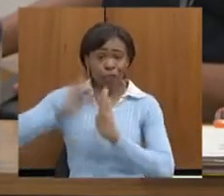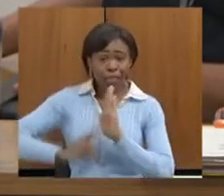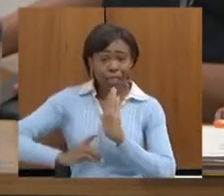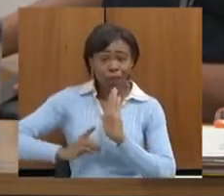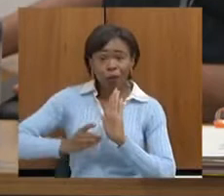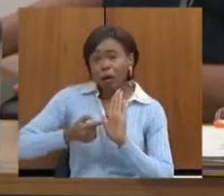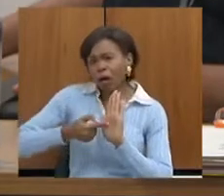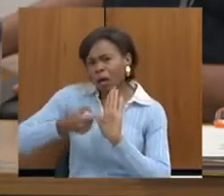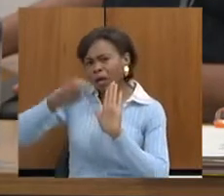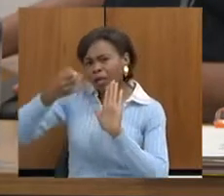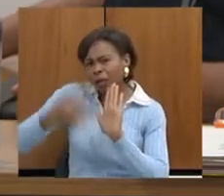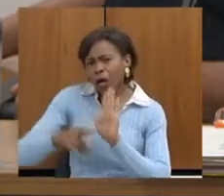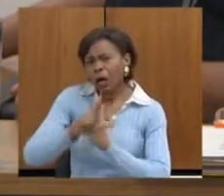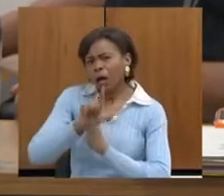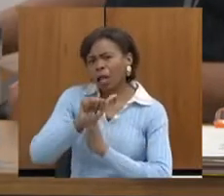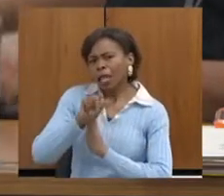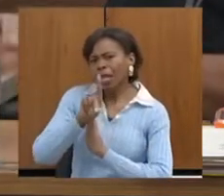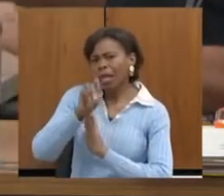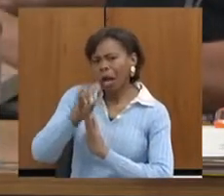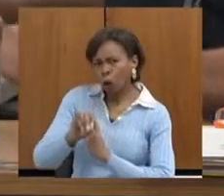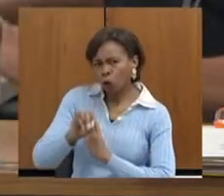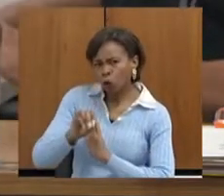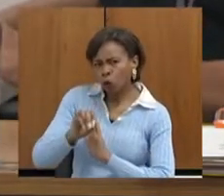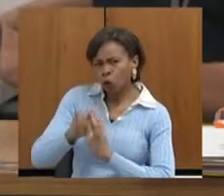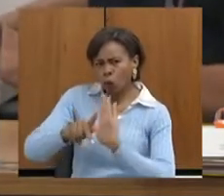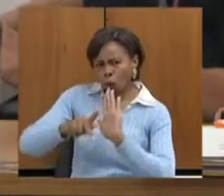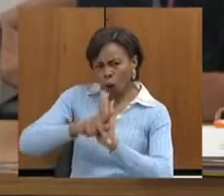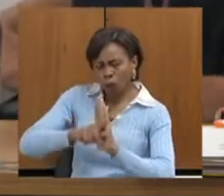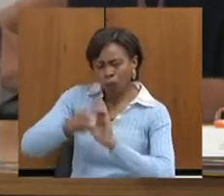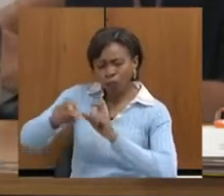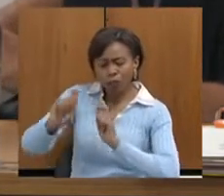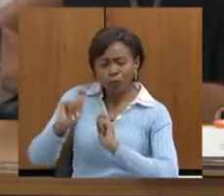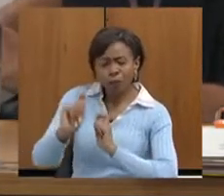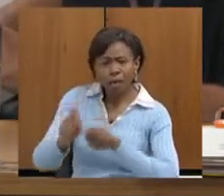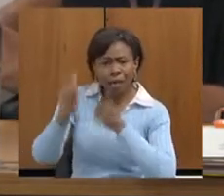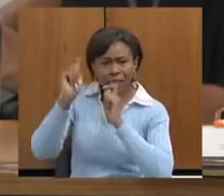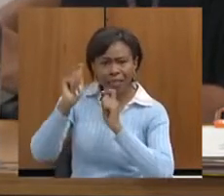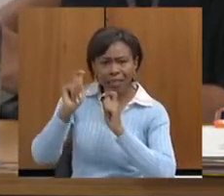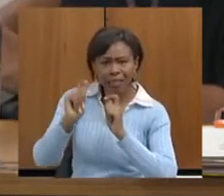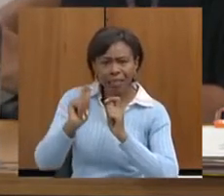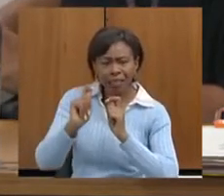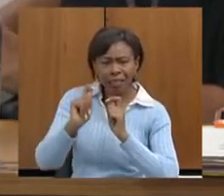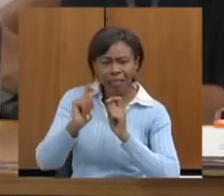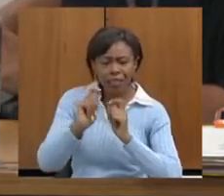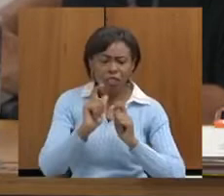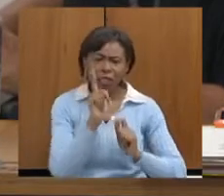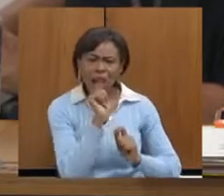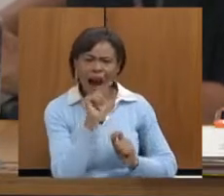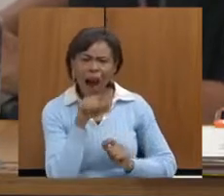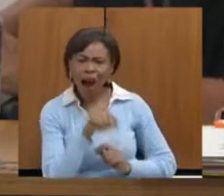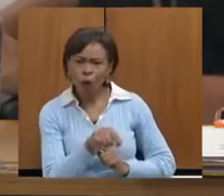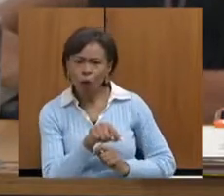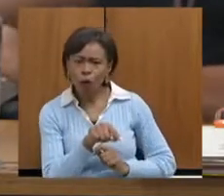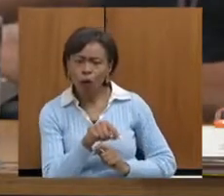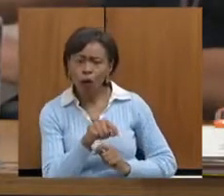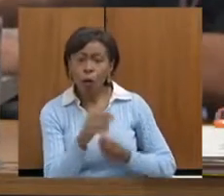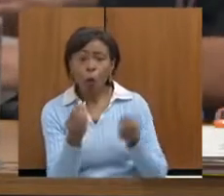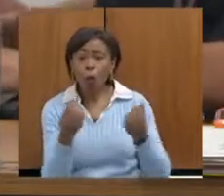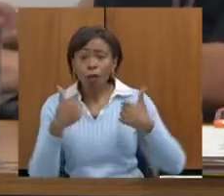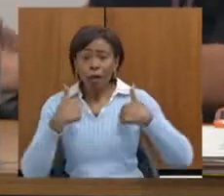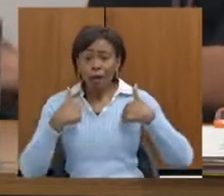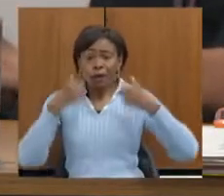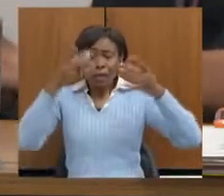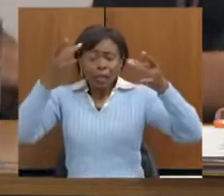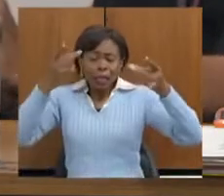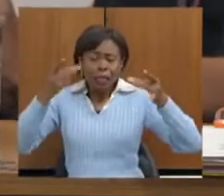laudo pericial sobre pesca um laudo pericial sobre a água como é que eu vou falar por mais